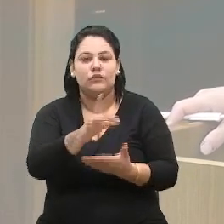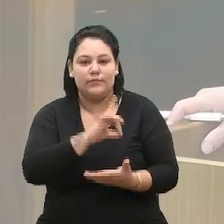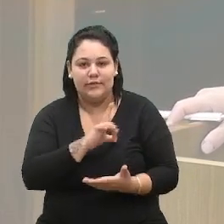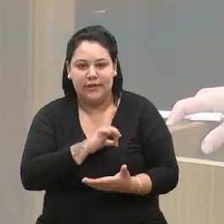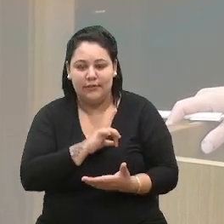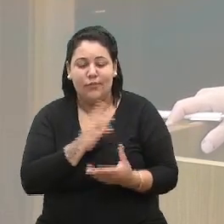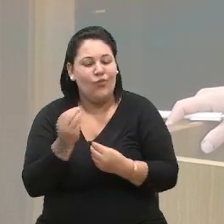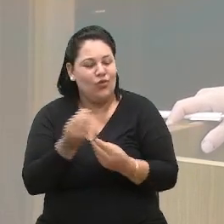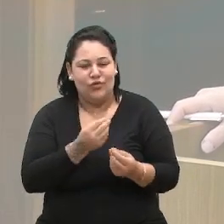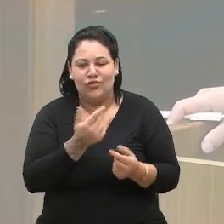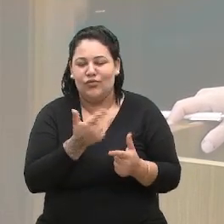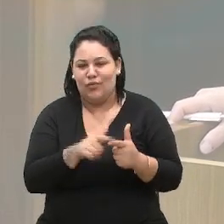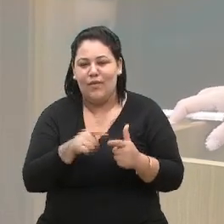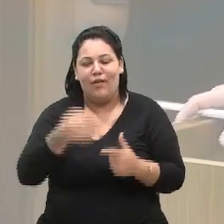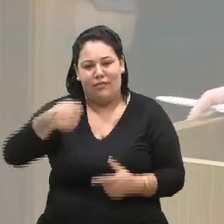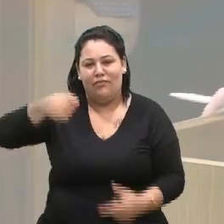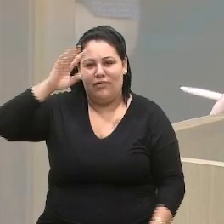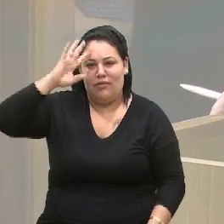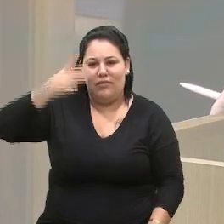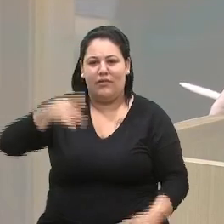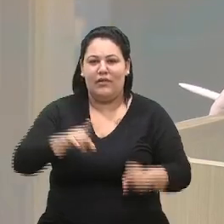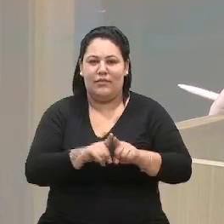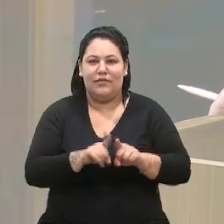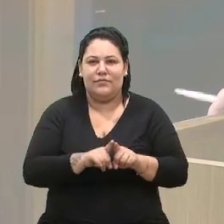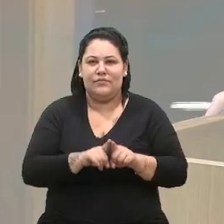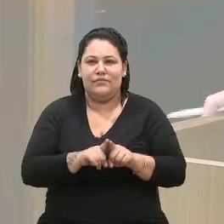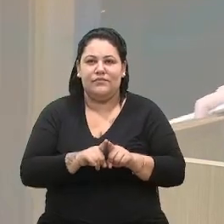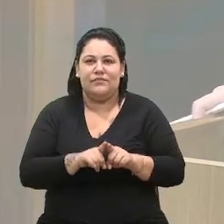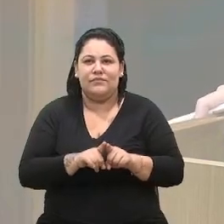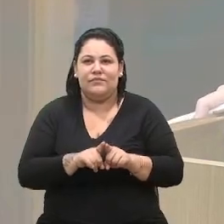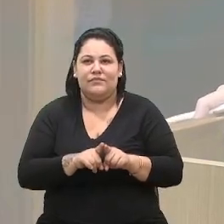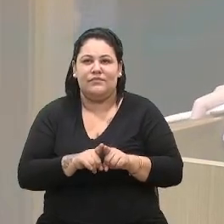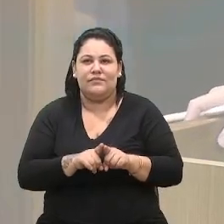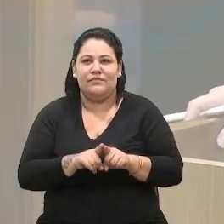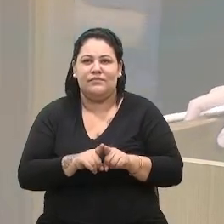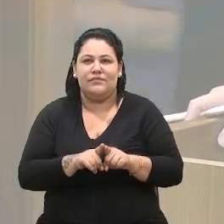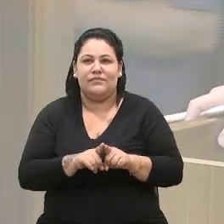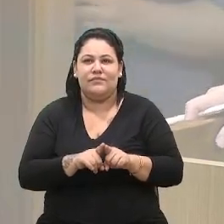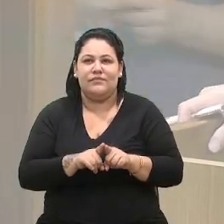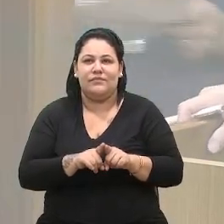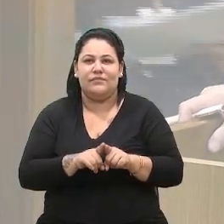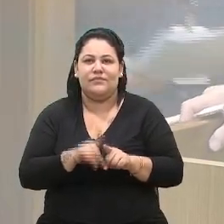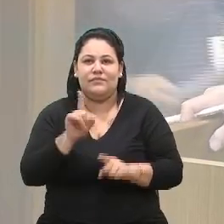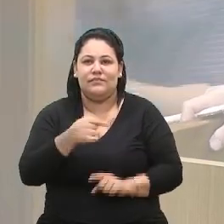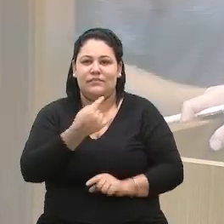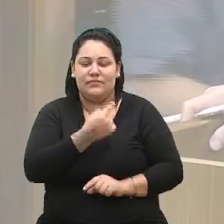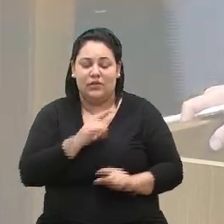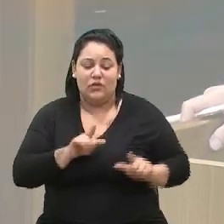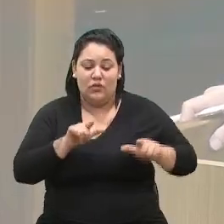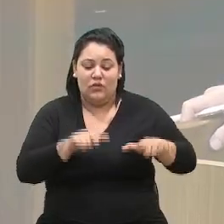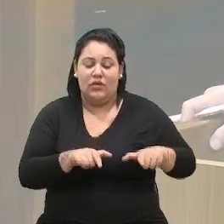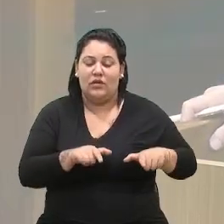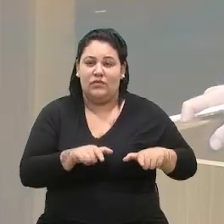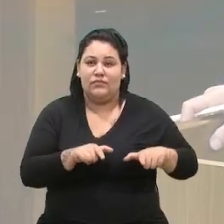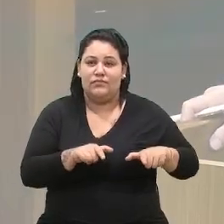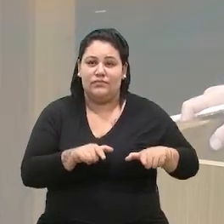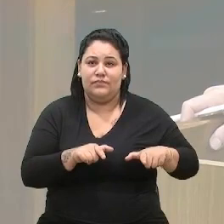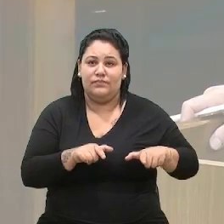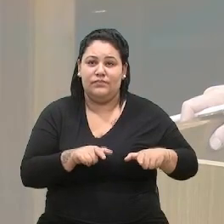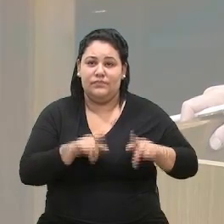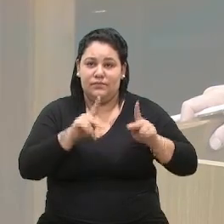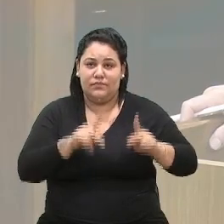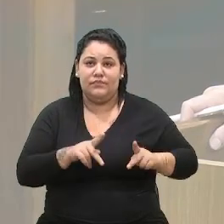resolvidos. E este é o parlamento. O local do parlamento é para que a gente venha de